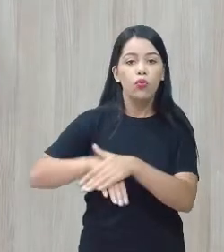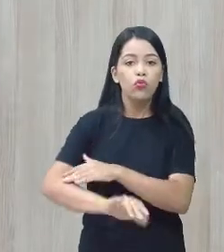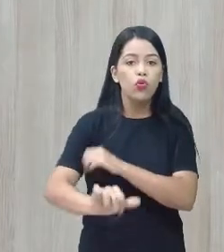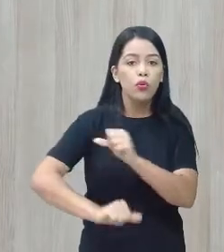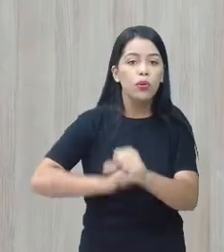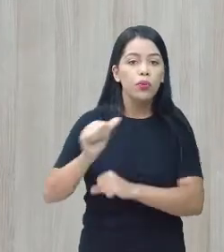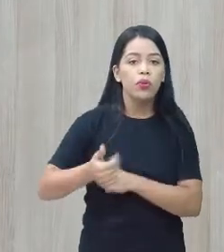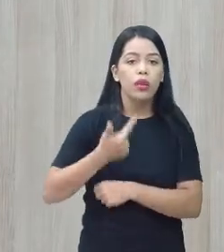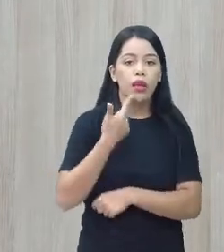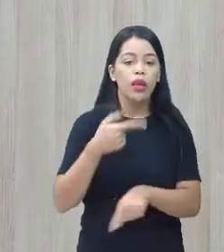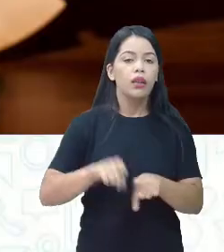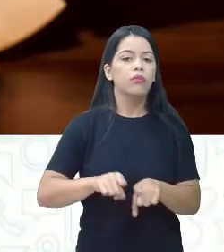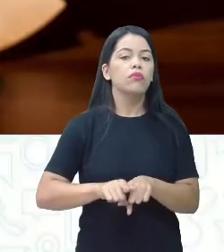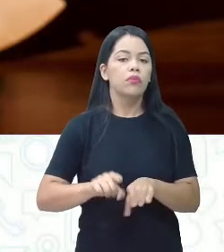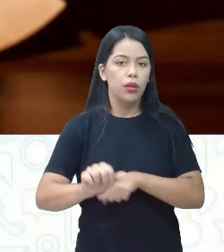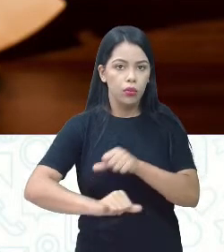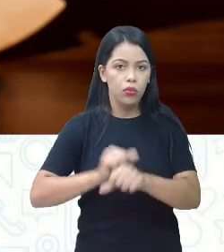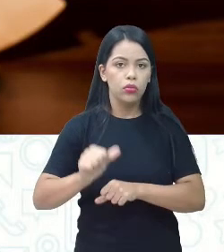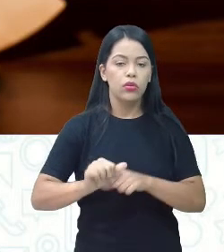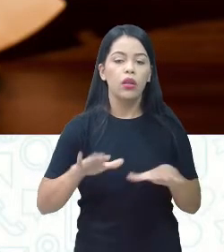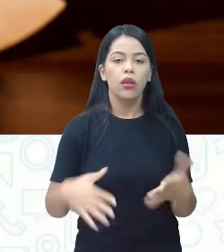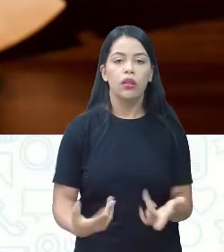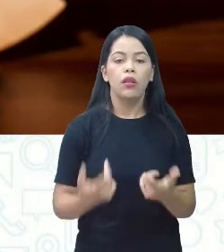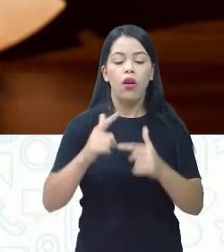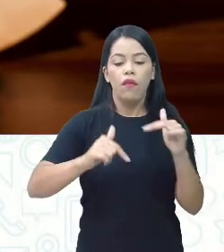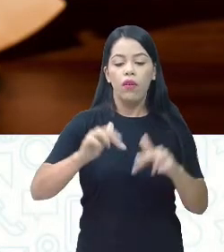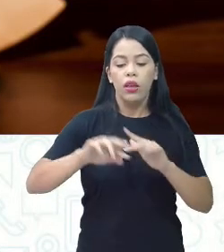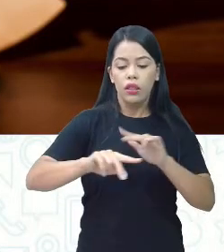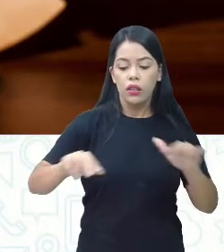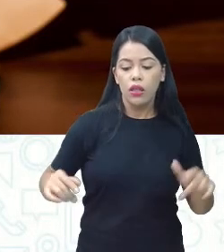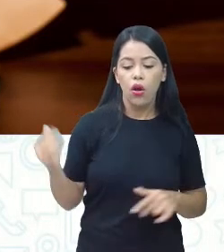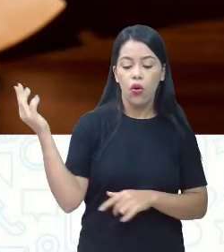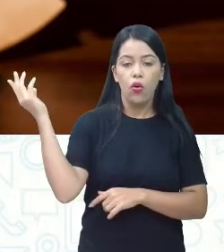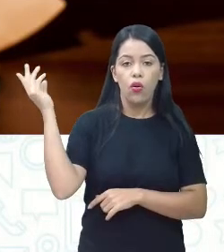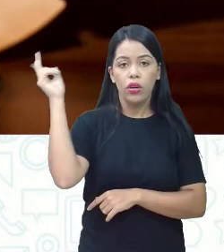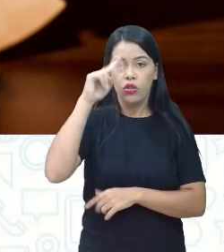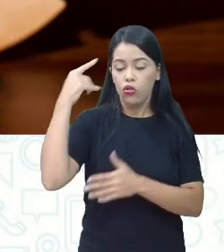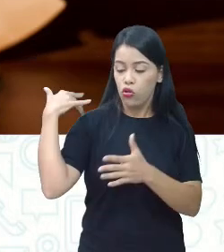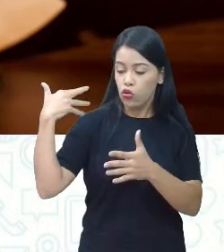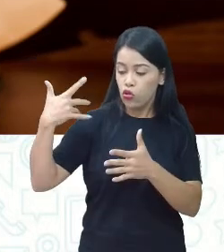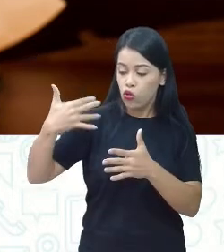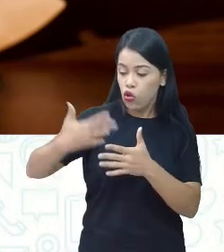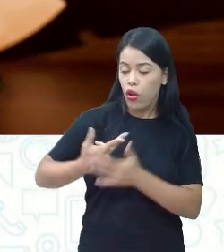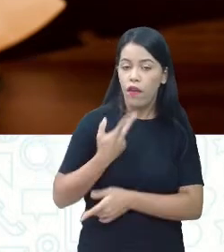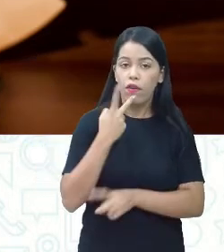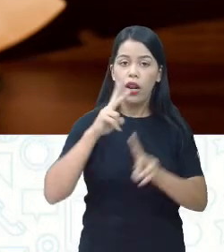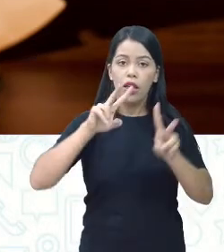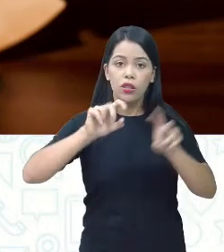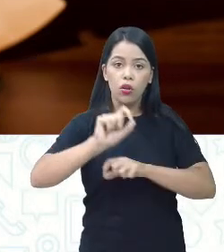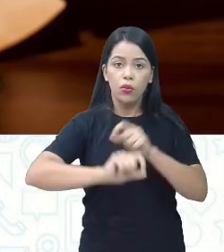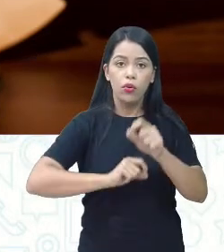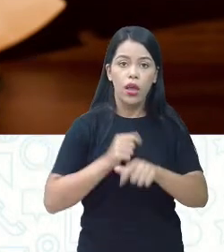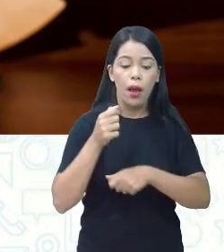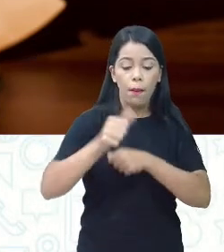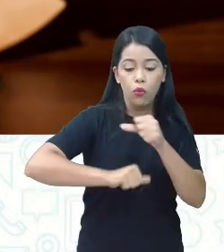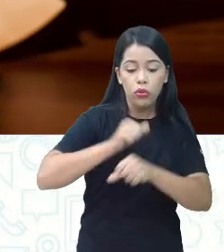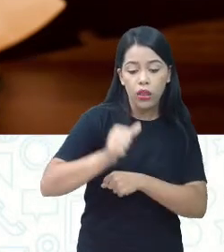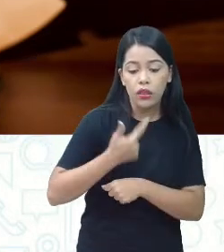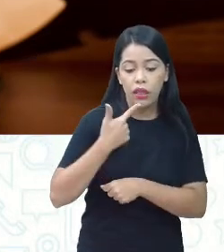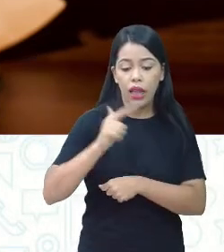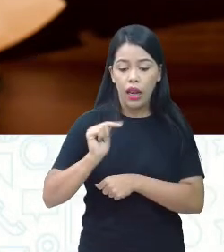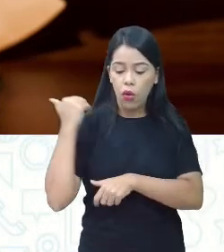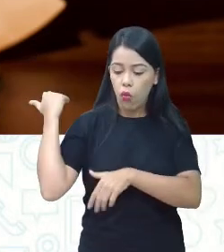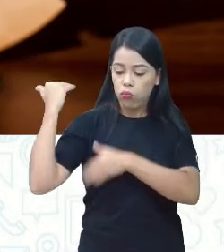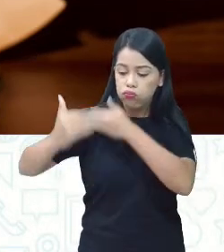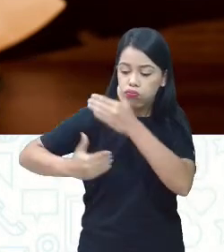muda. As variações históricas tratam das mudanças ocorridas na língua com o decorrer do tempo.